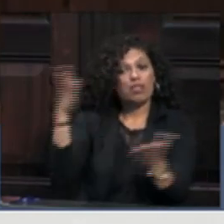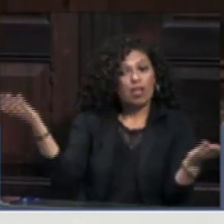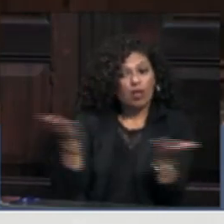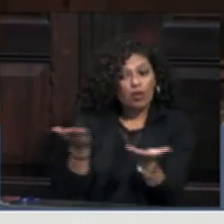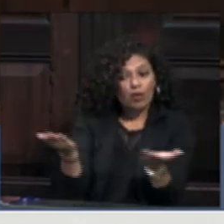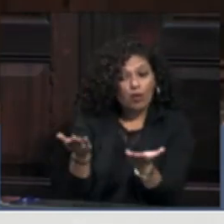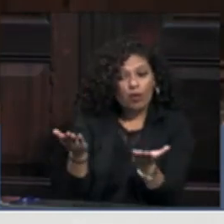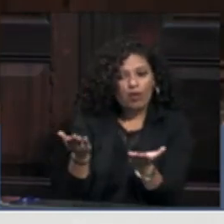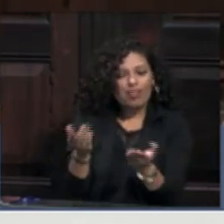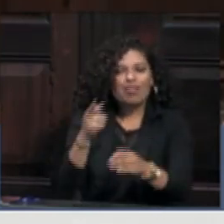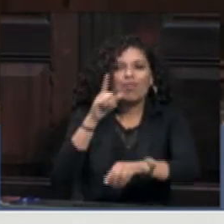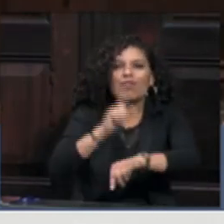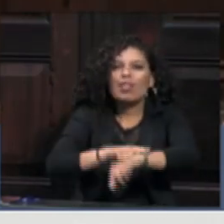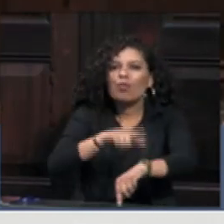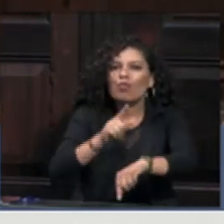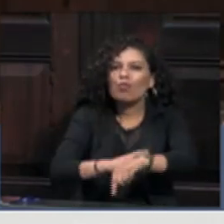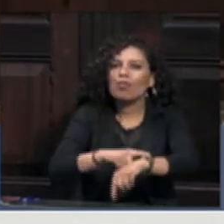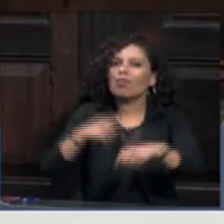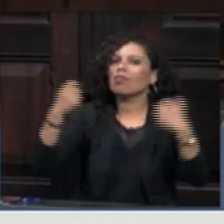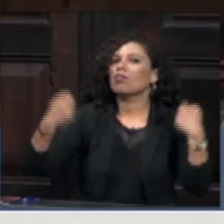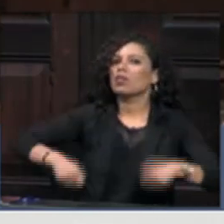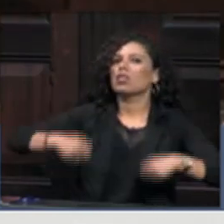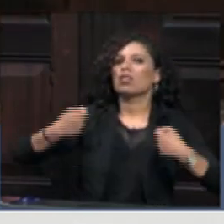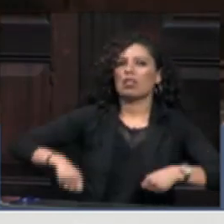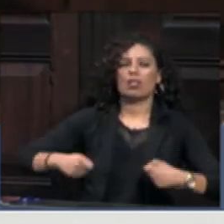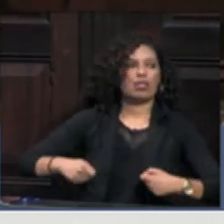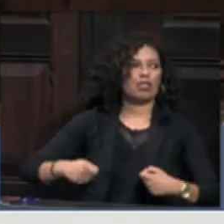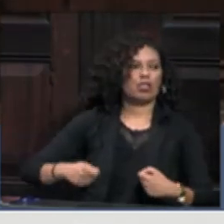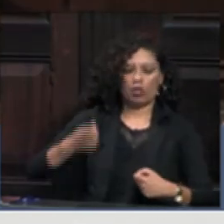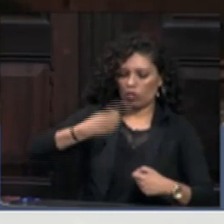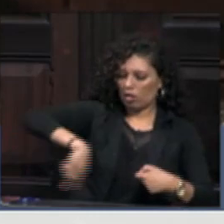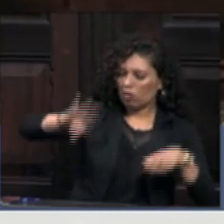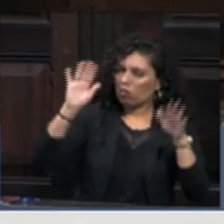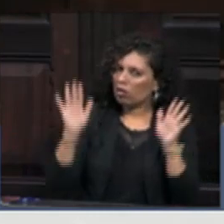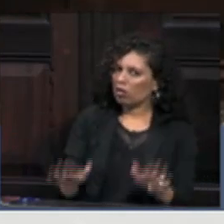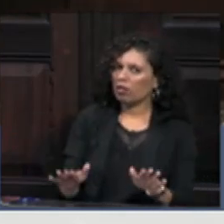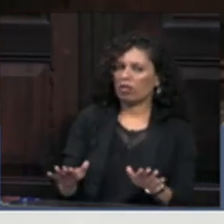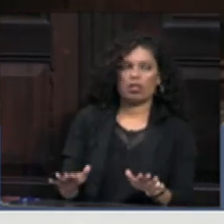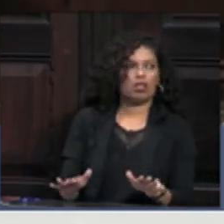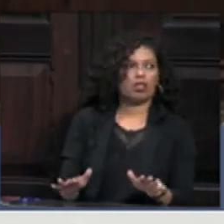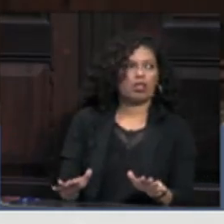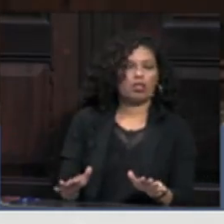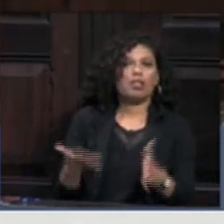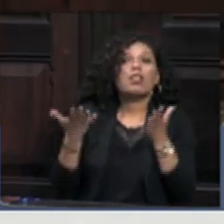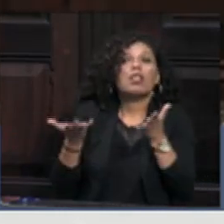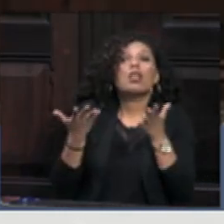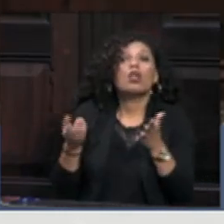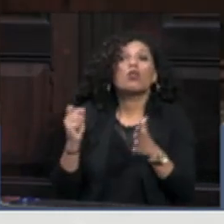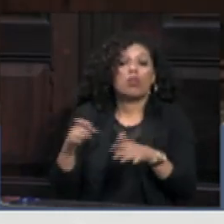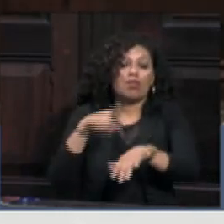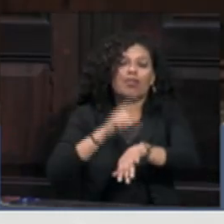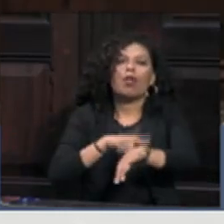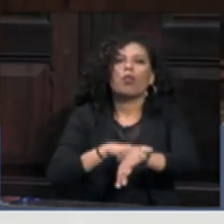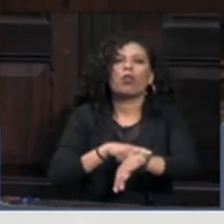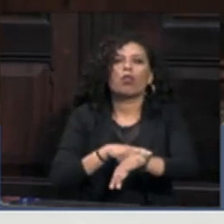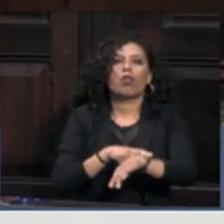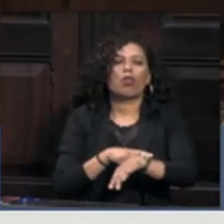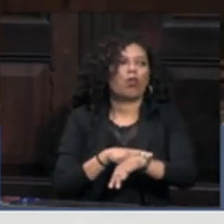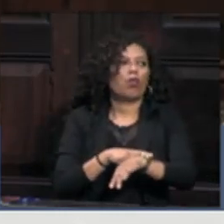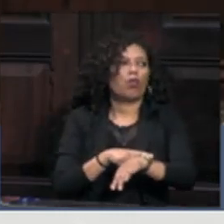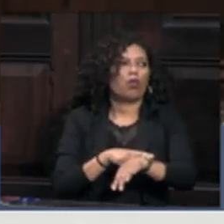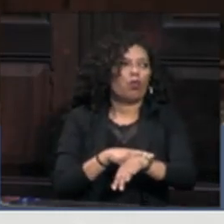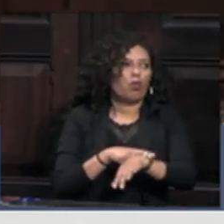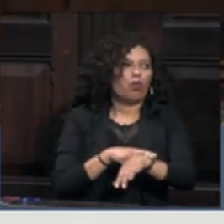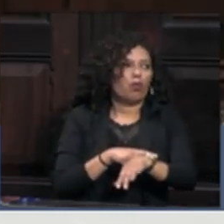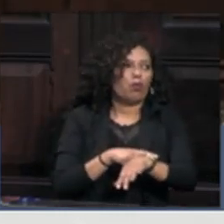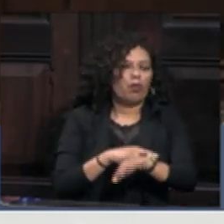mais tempo nós ganharmos, nós estamos aqui ganhando tempo para que o